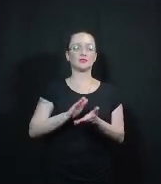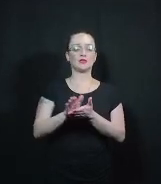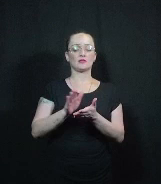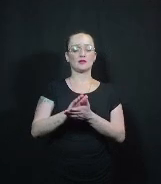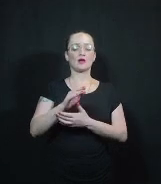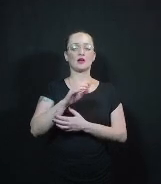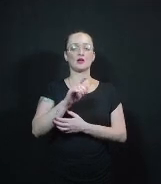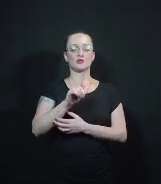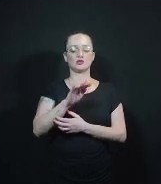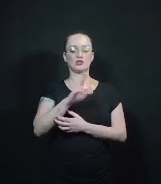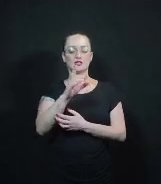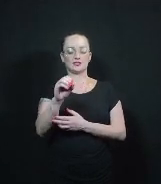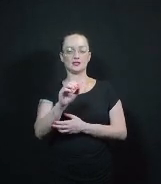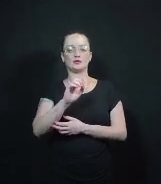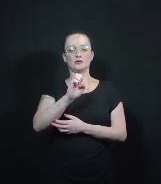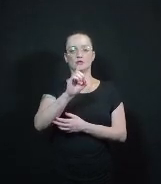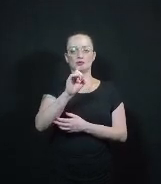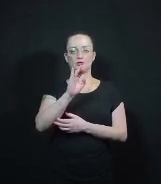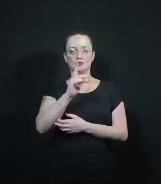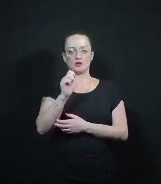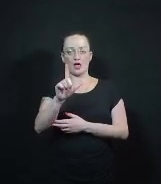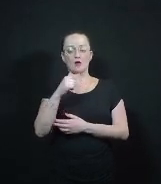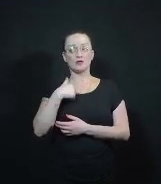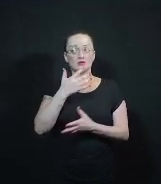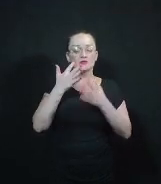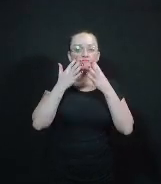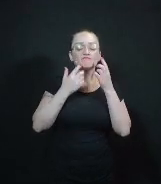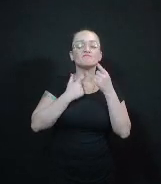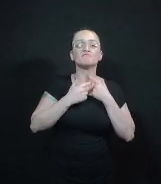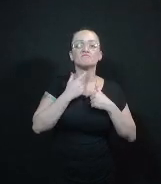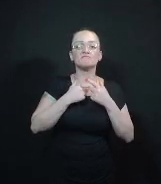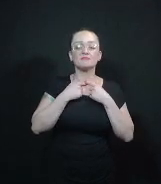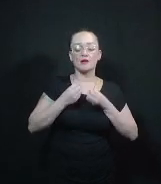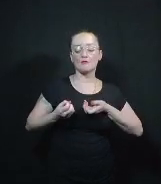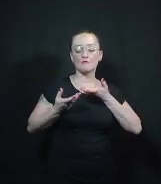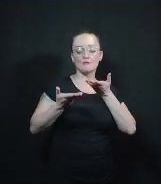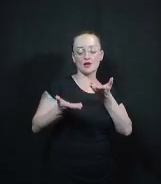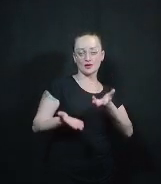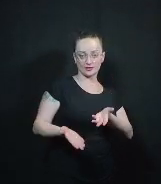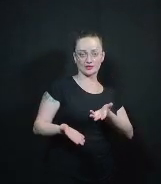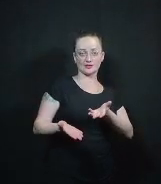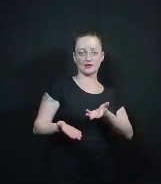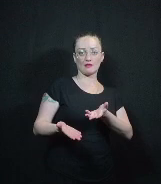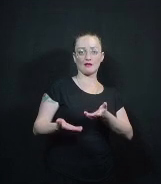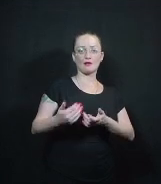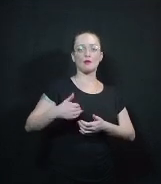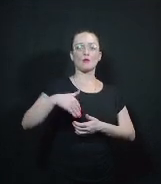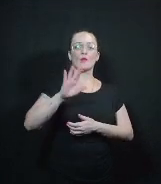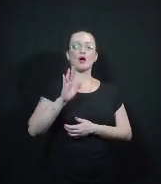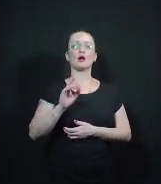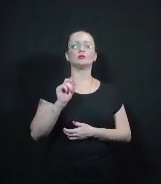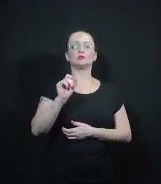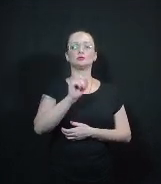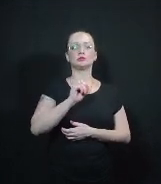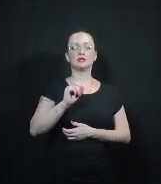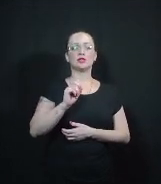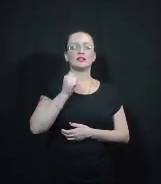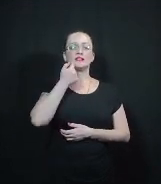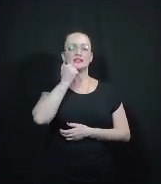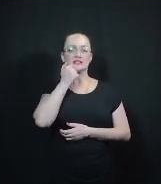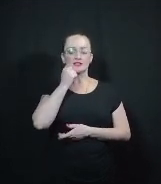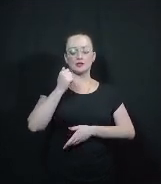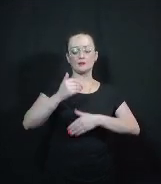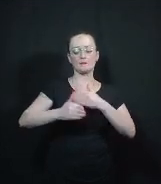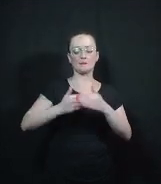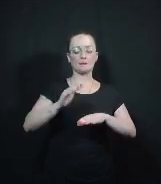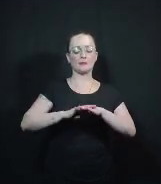Editorial, e que tem essa ambição de oferecer um pouco do que as ciências sociais vem